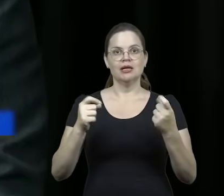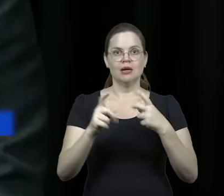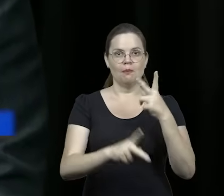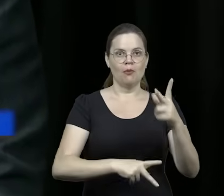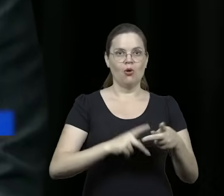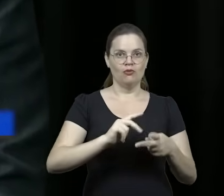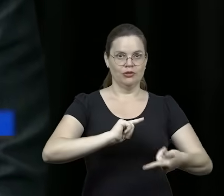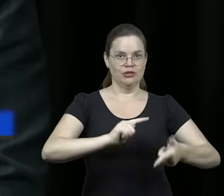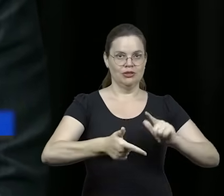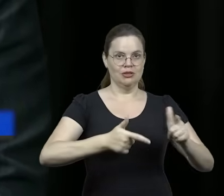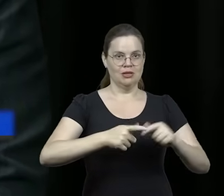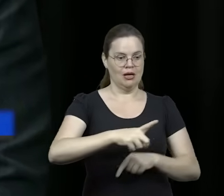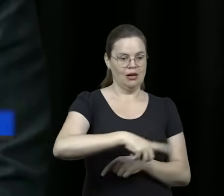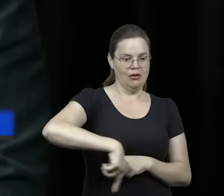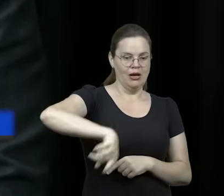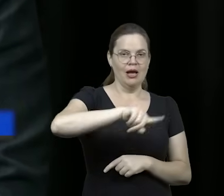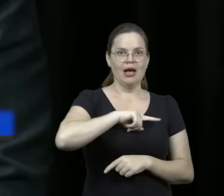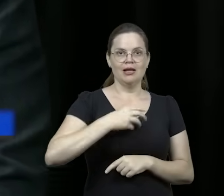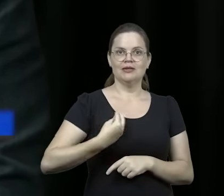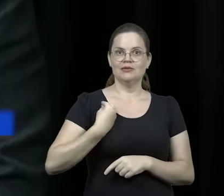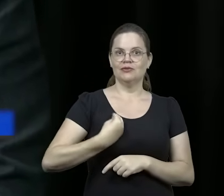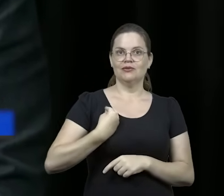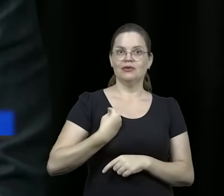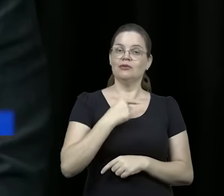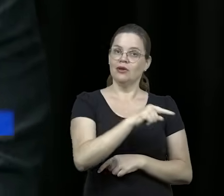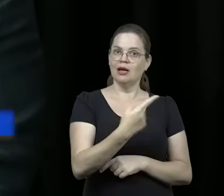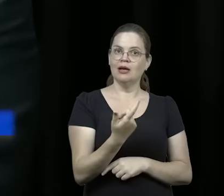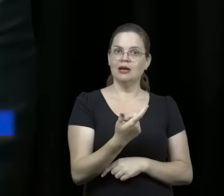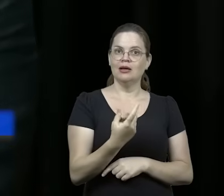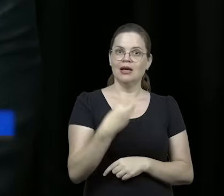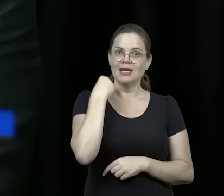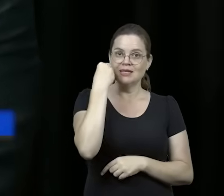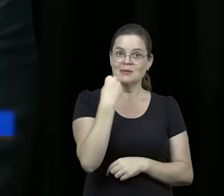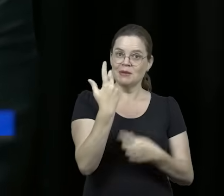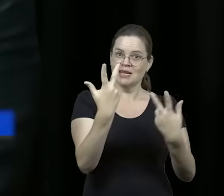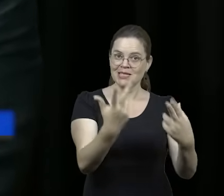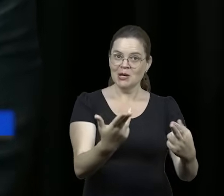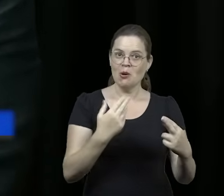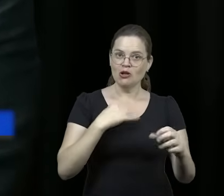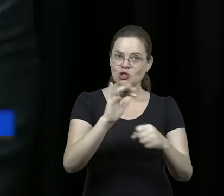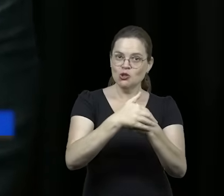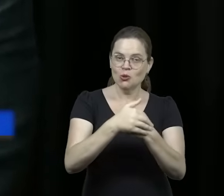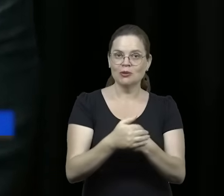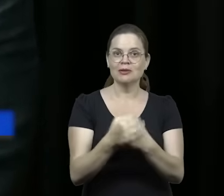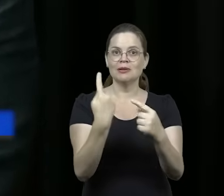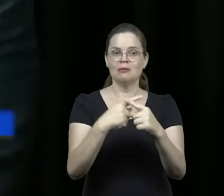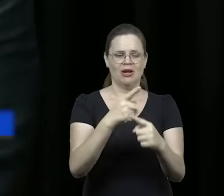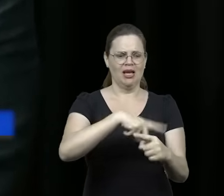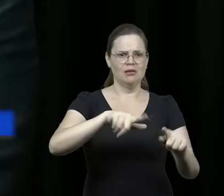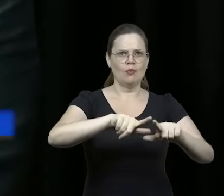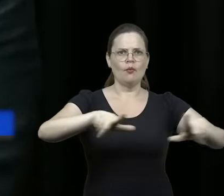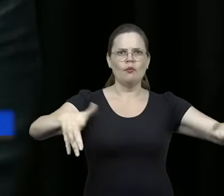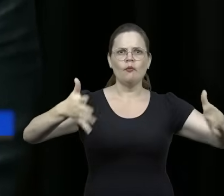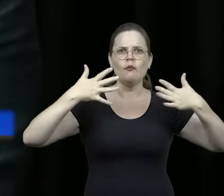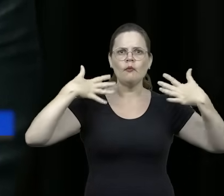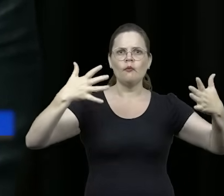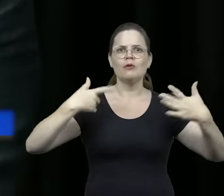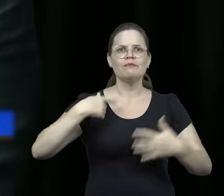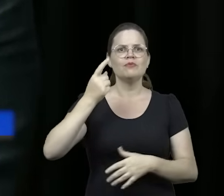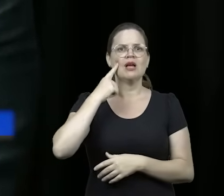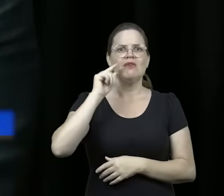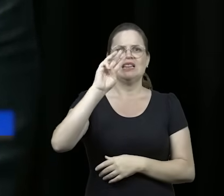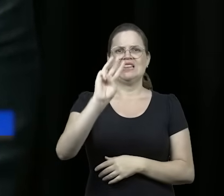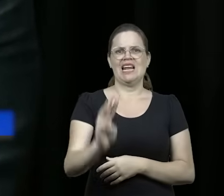Israel um habitante de um esconderijo e eles estavam no deserto. Como que uma nação de mais de 3